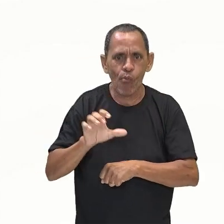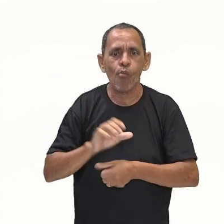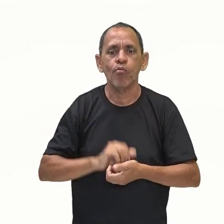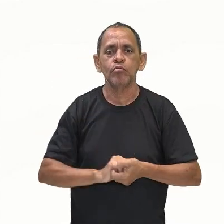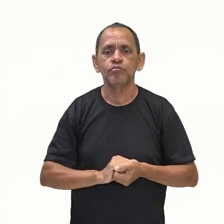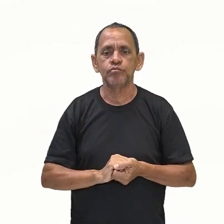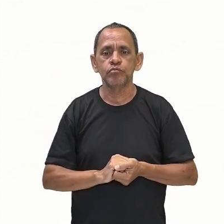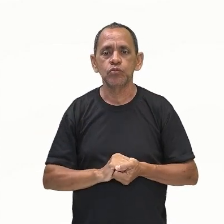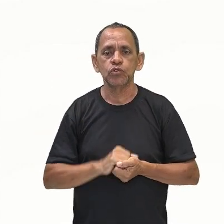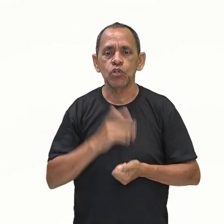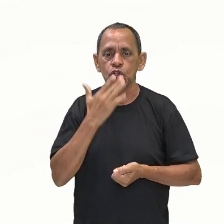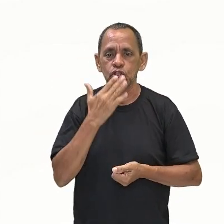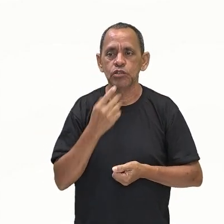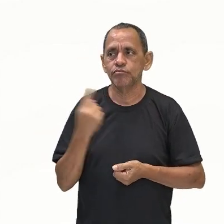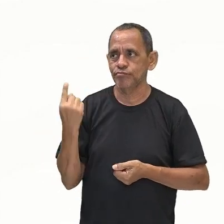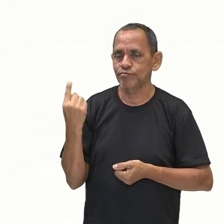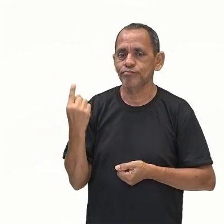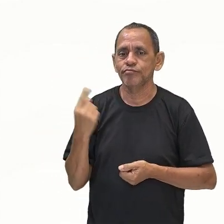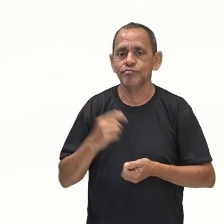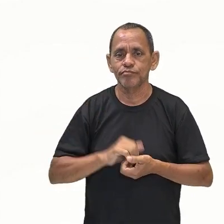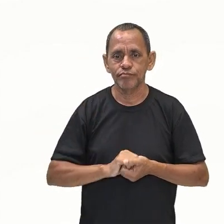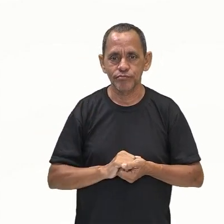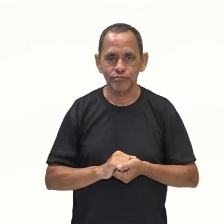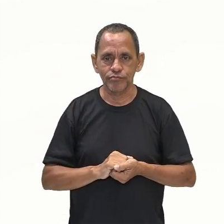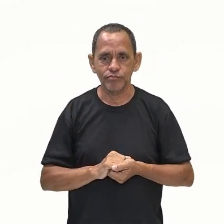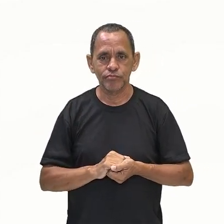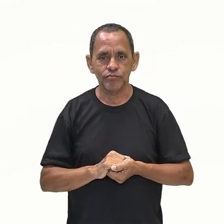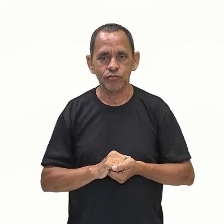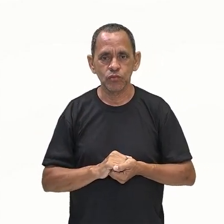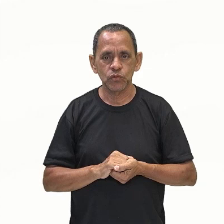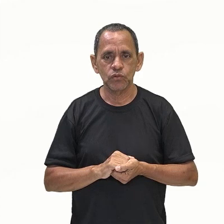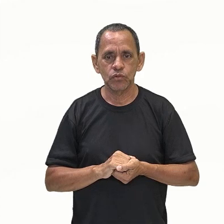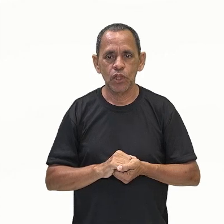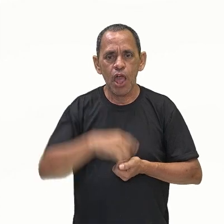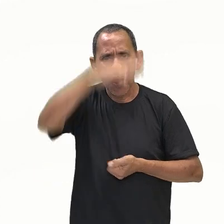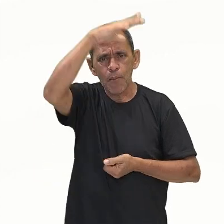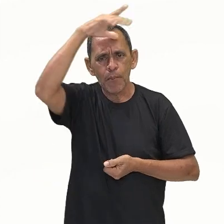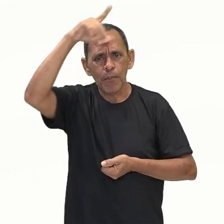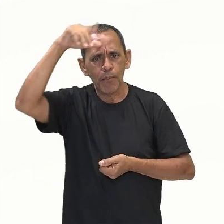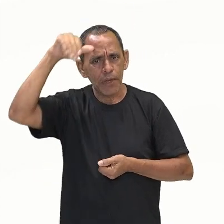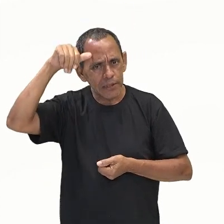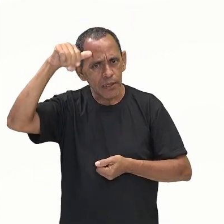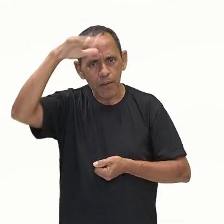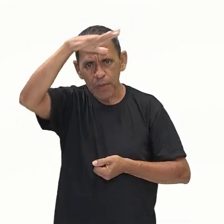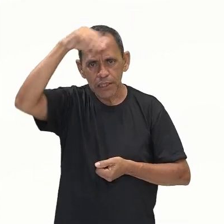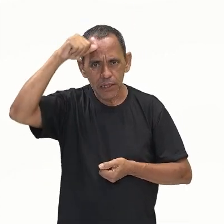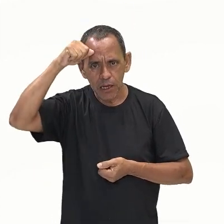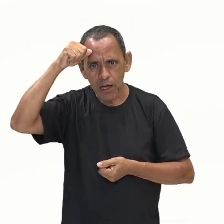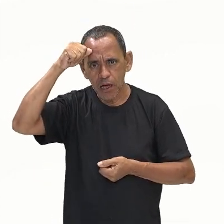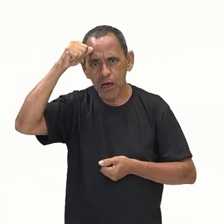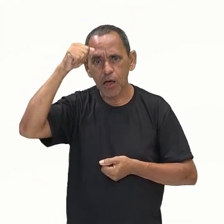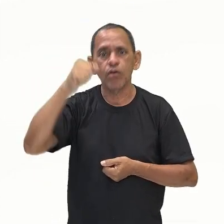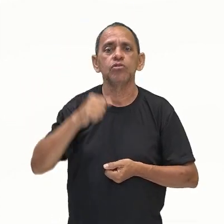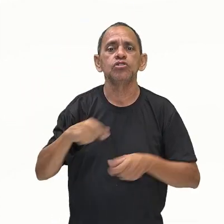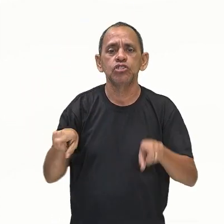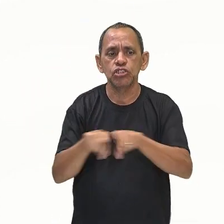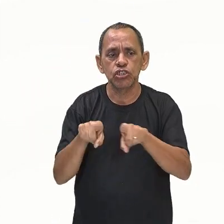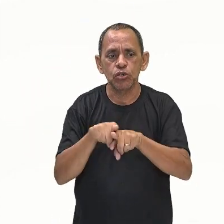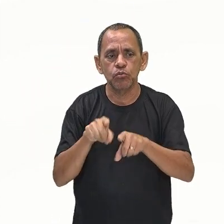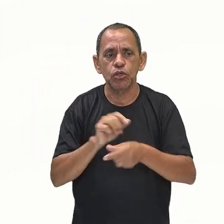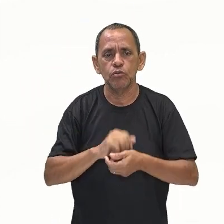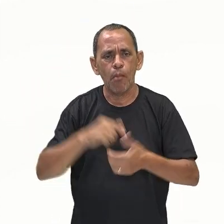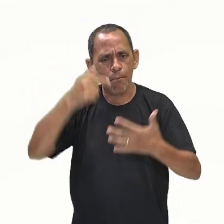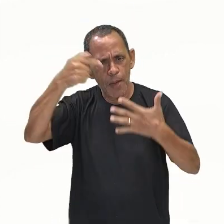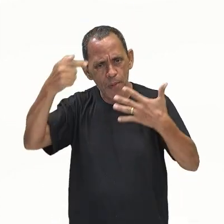colorido, Manaus permanece sendo uma das principais aqui, uma dessas 11. E aí a gente vai ter aqui em cima